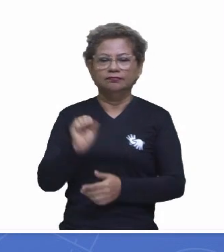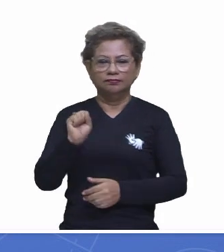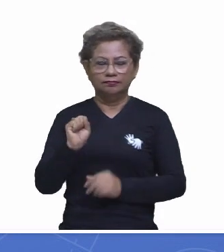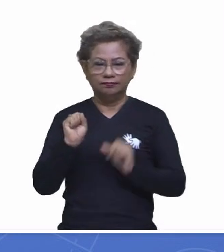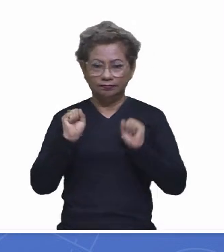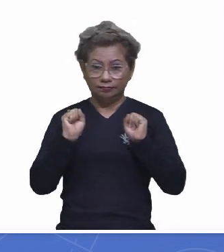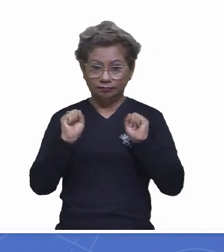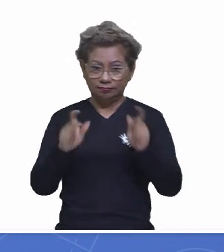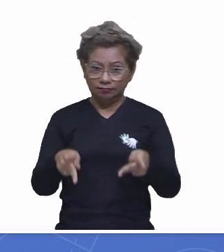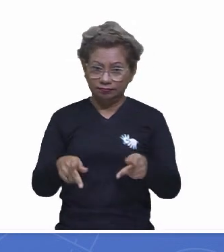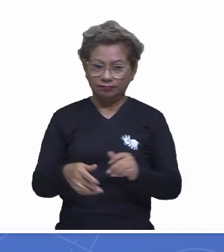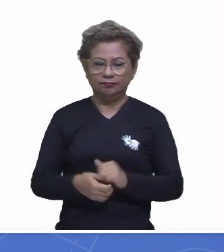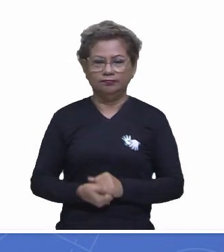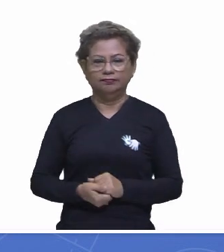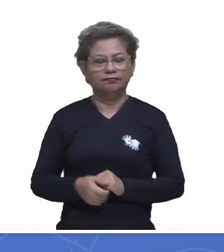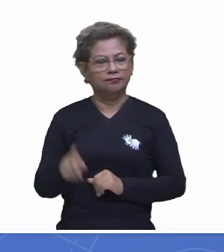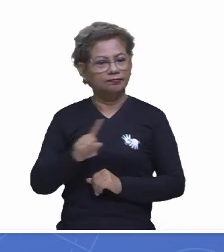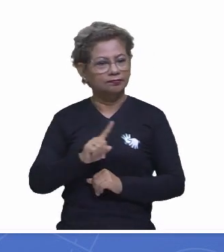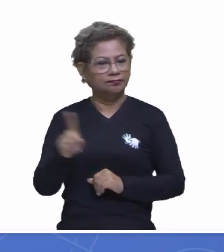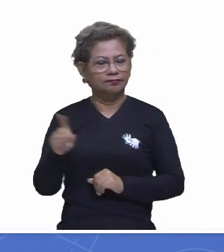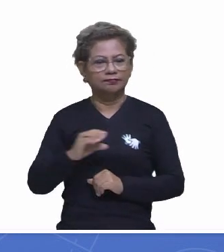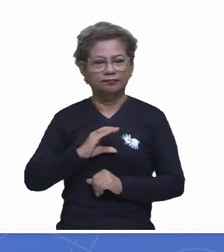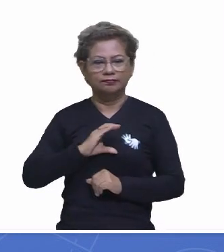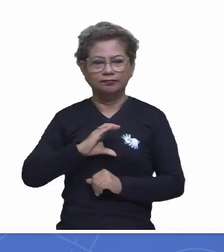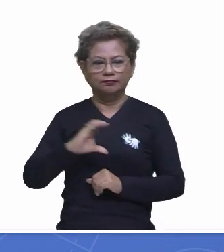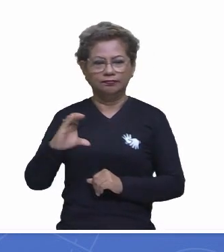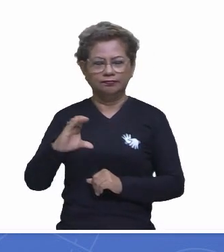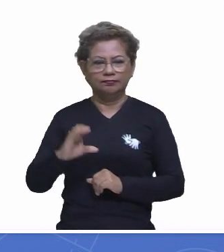problemas cotidianos? Também não.